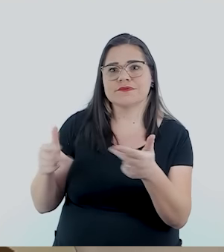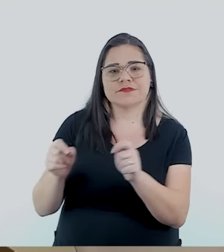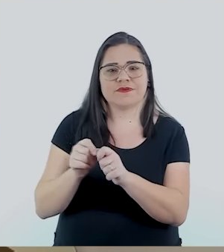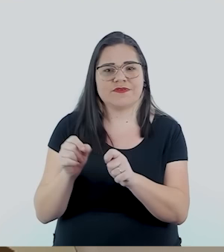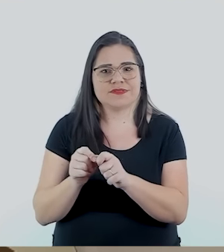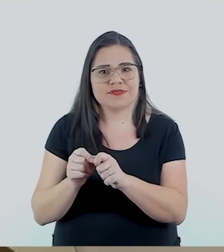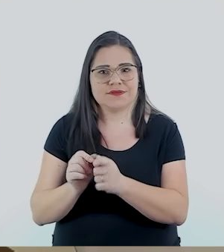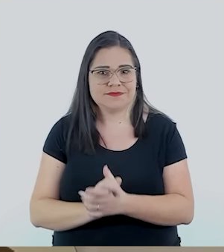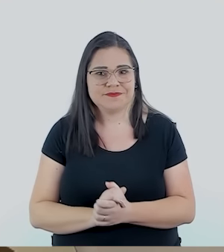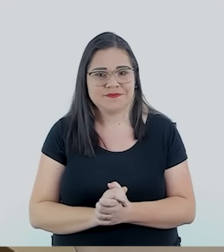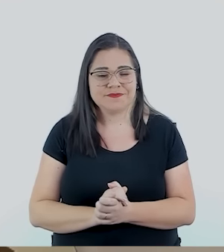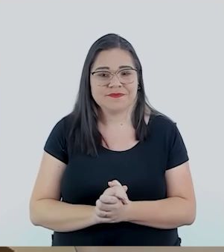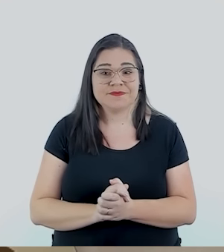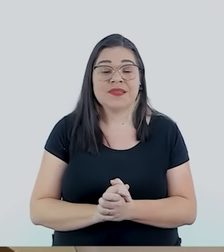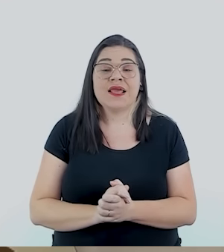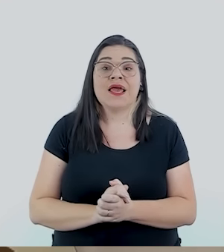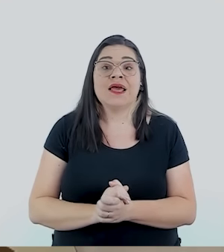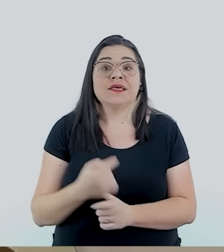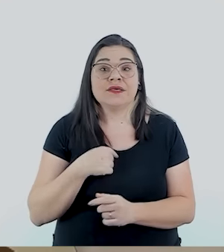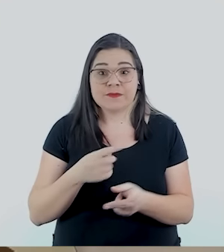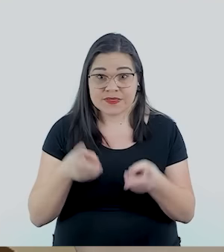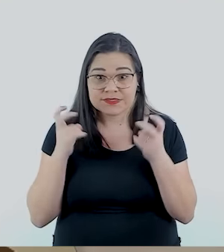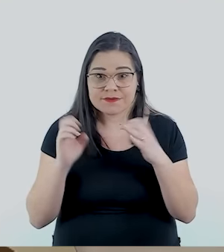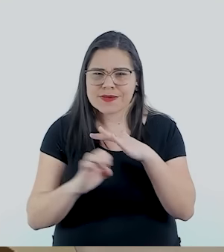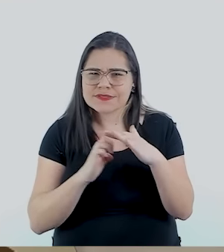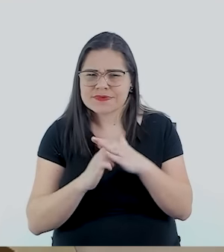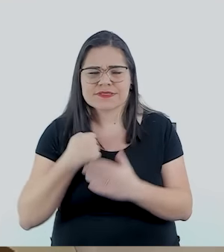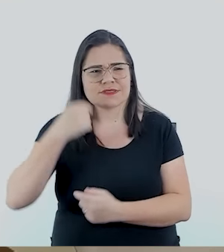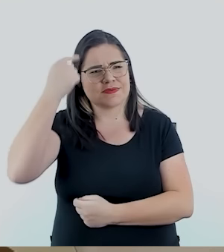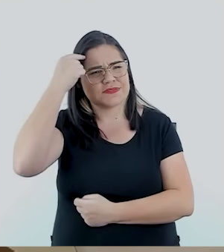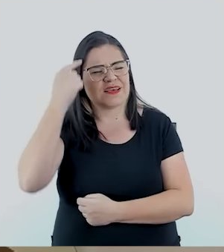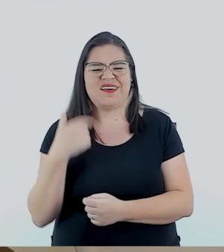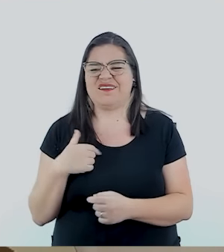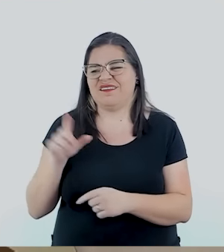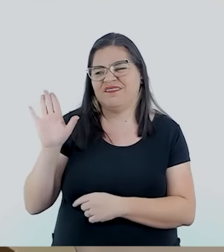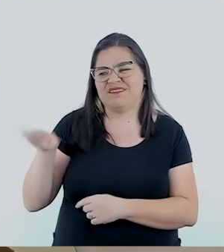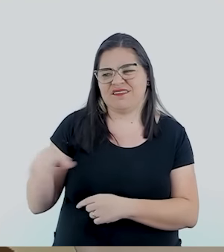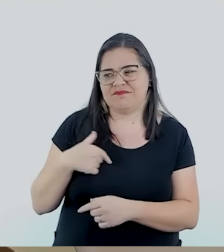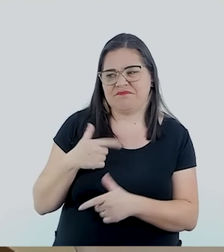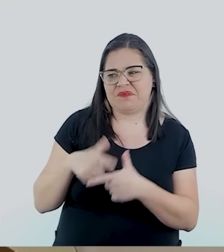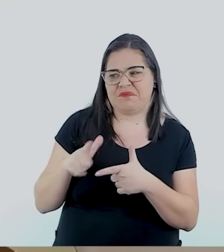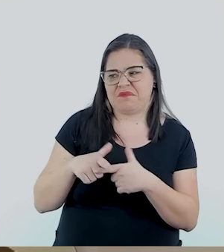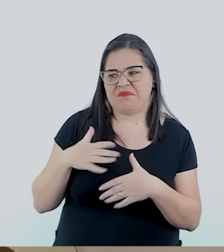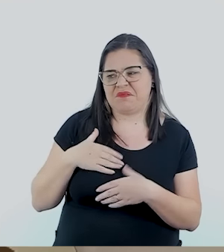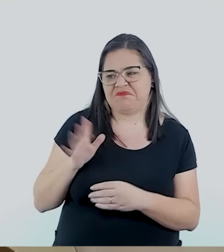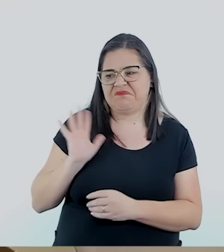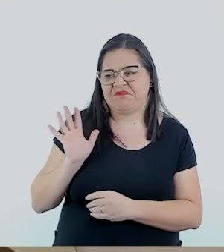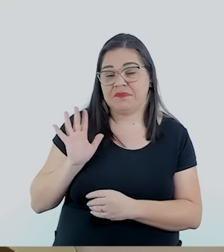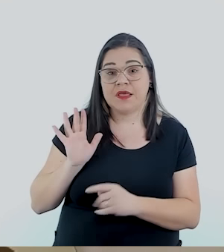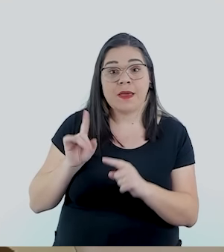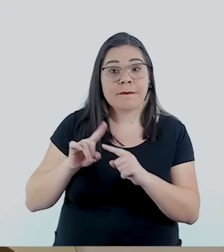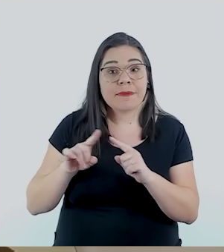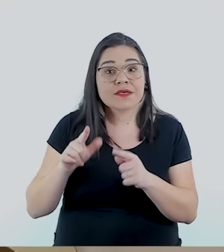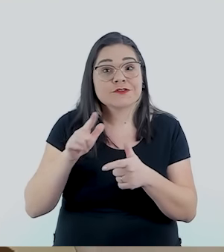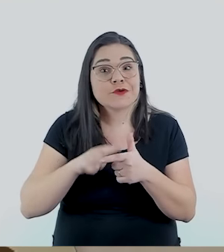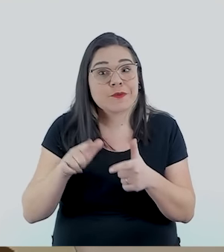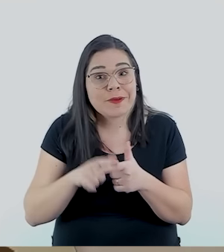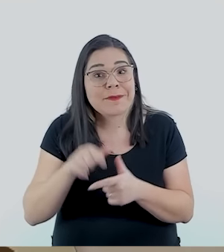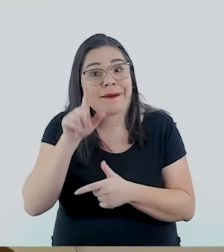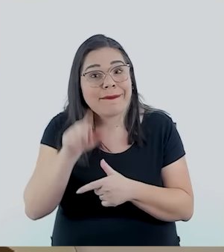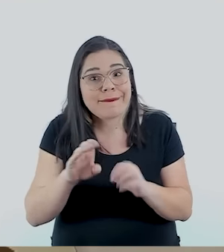com outras entregas eh e eu percebo que as corporações acham que isso não é problema delas Uhum E na verdade o problema é